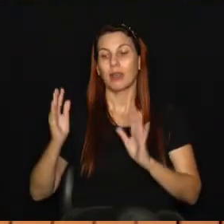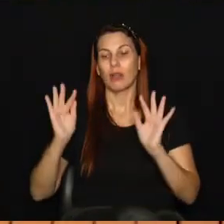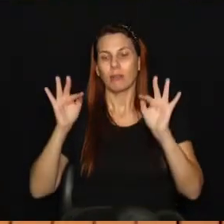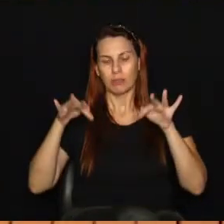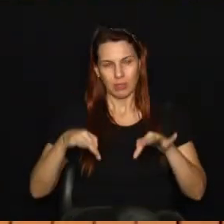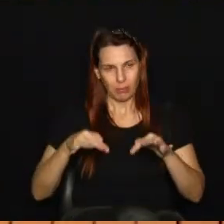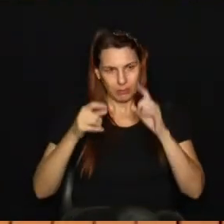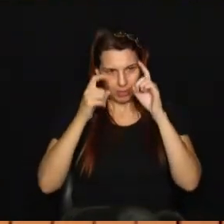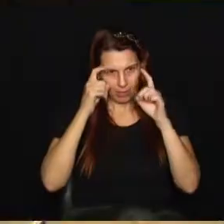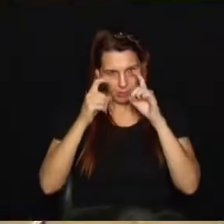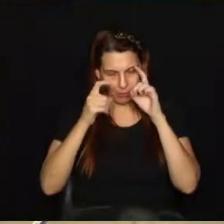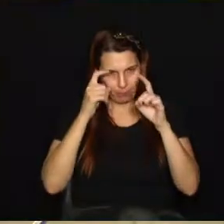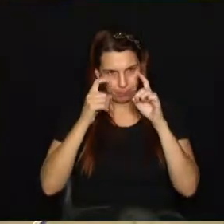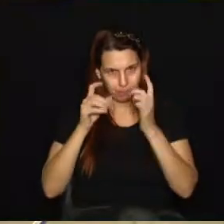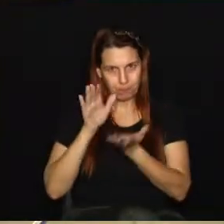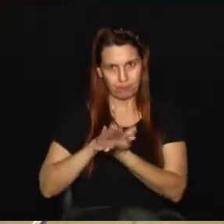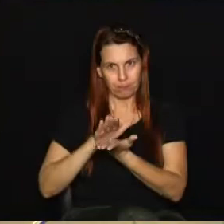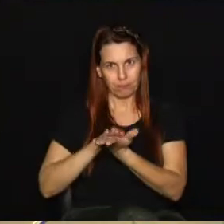solene.